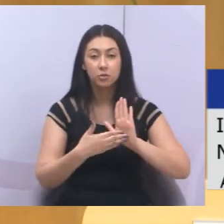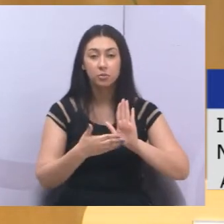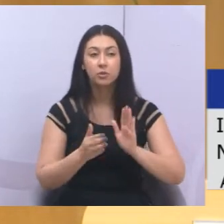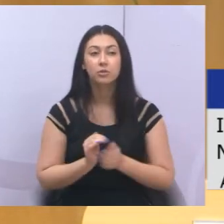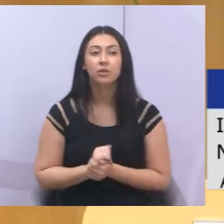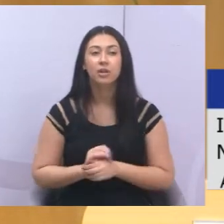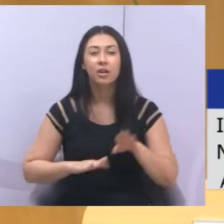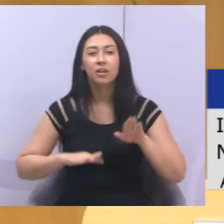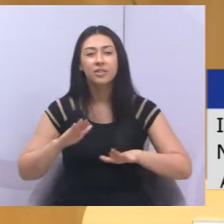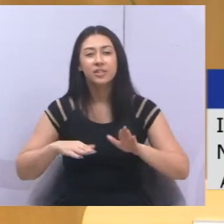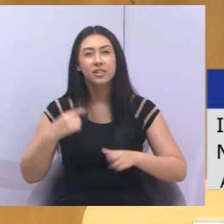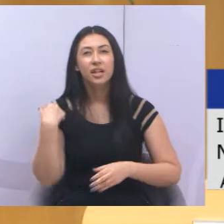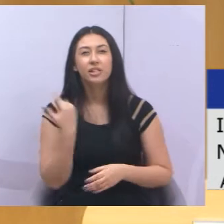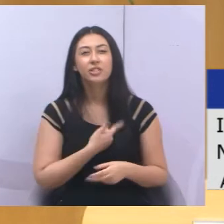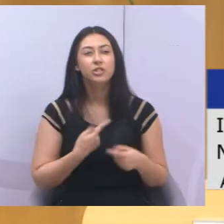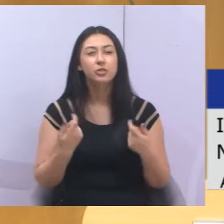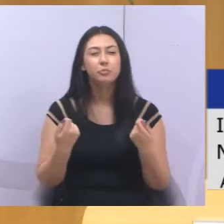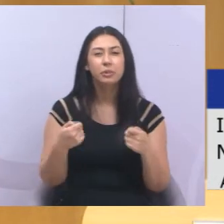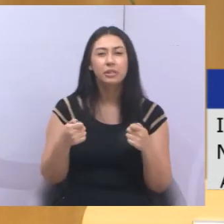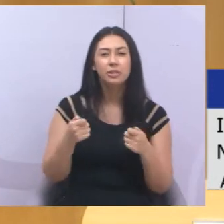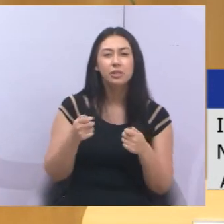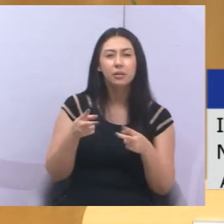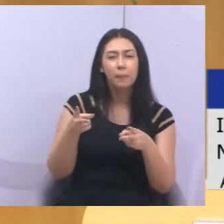projeto. Às vezes a gente tem que olhar mais longe.